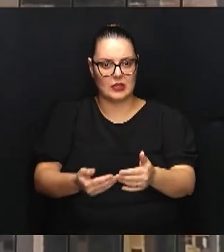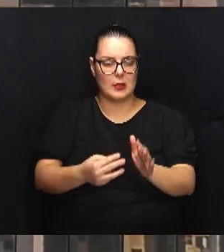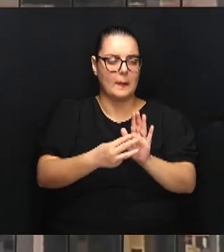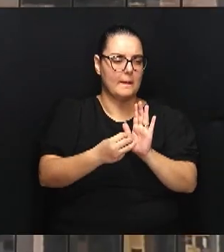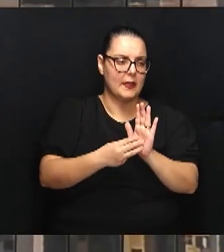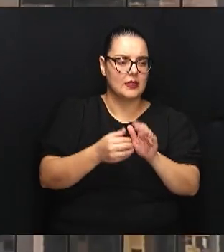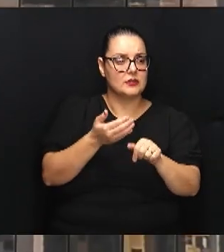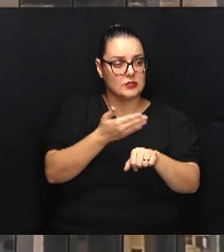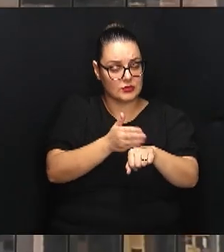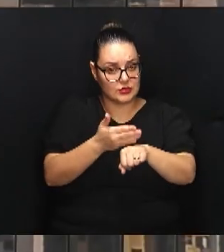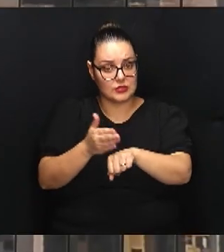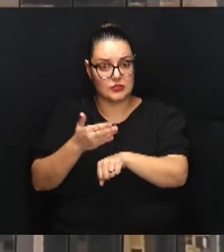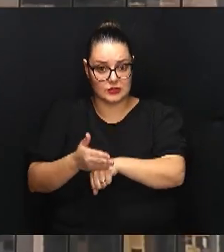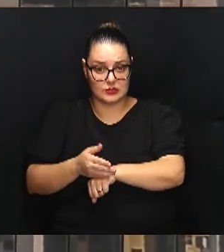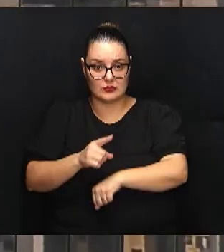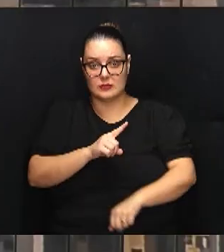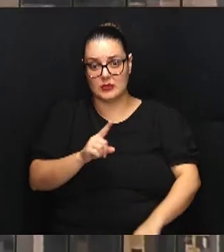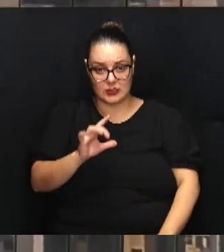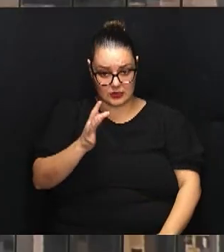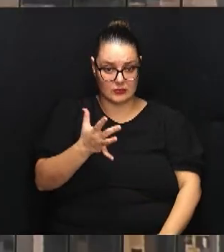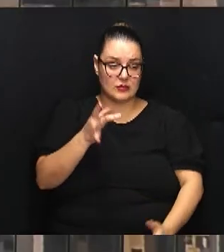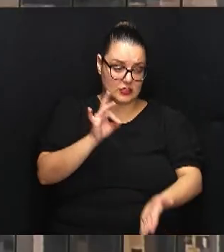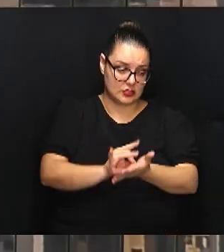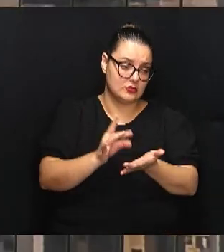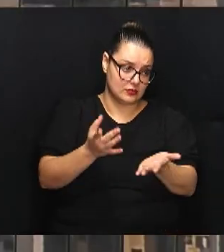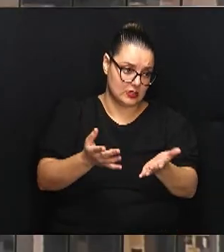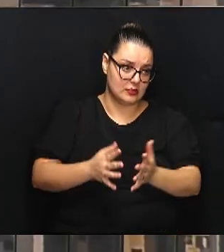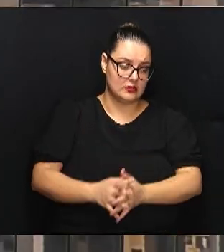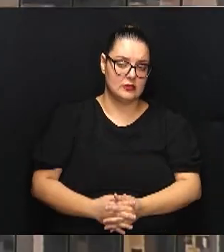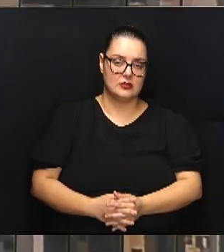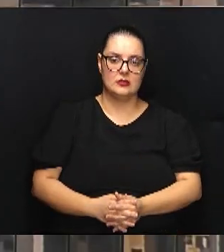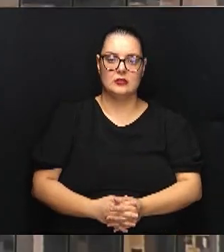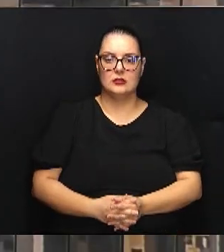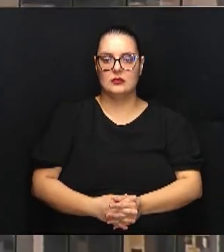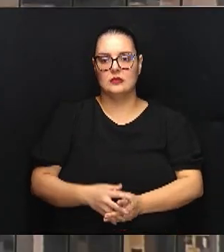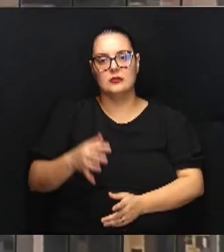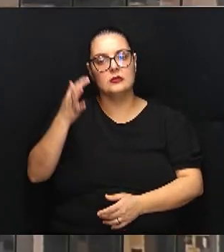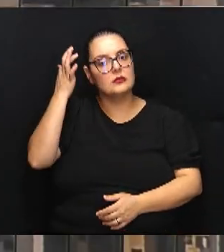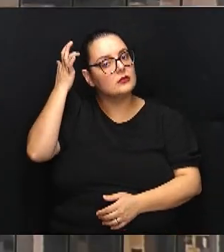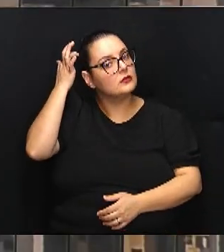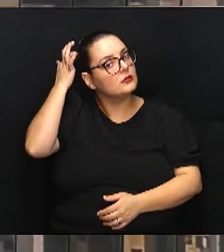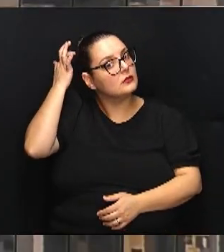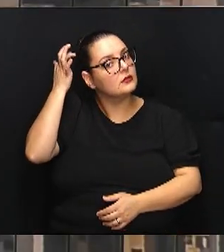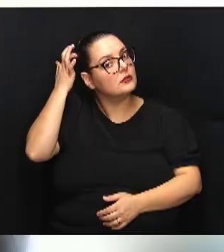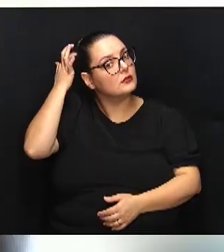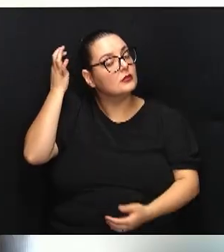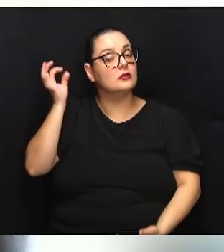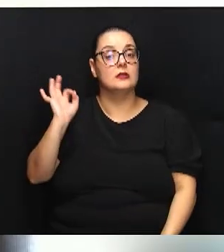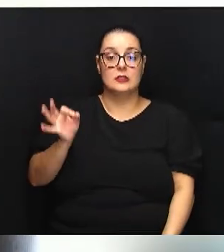procedimentos, métodos, treinamentos para que isso não aconteça de fato, né?